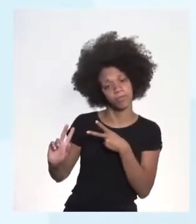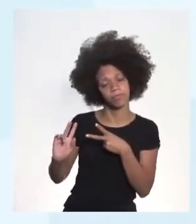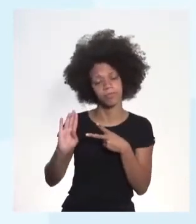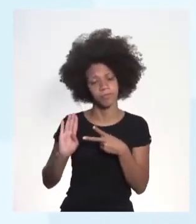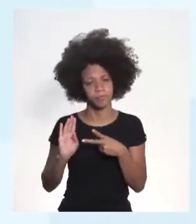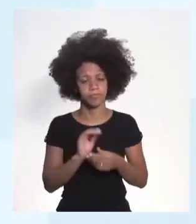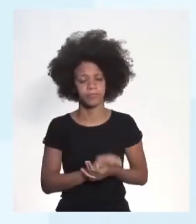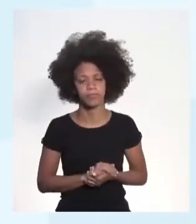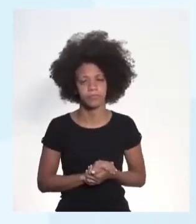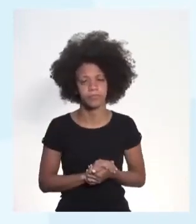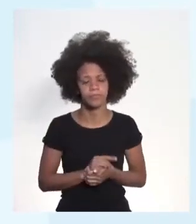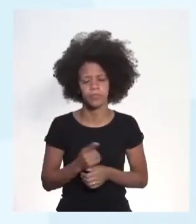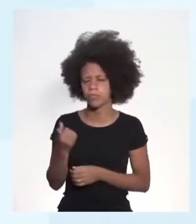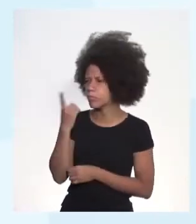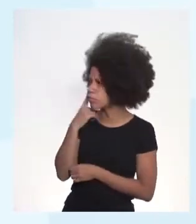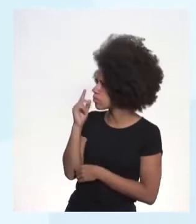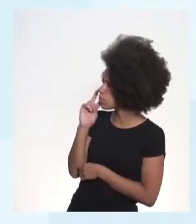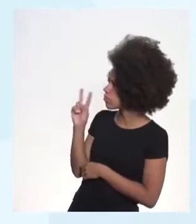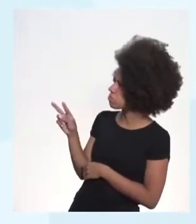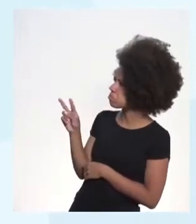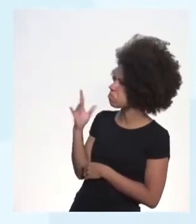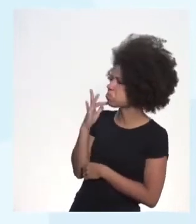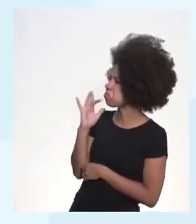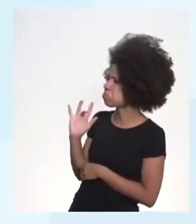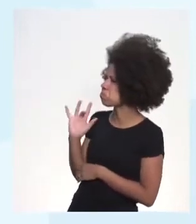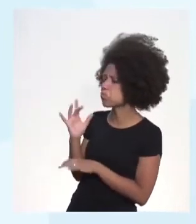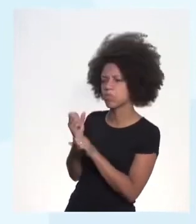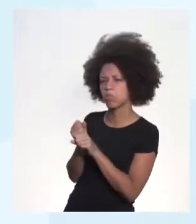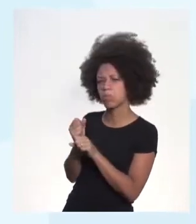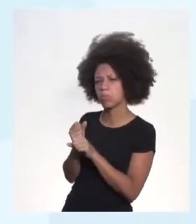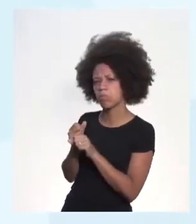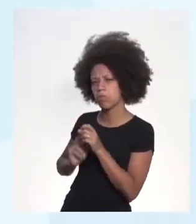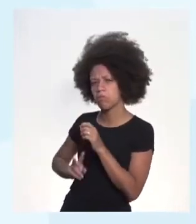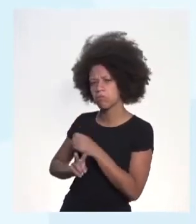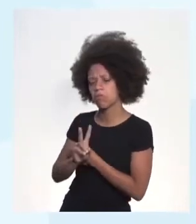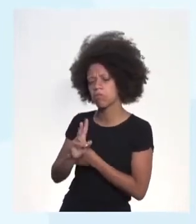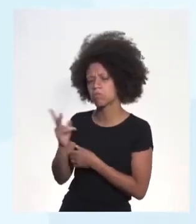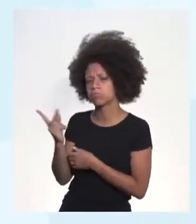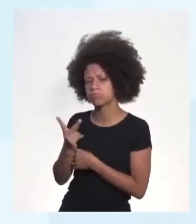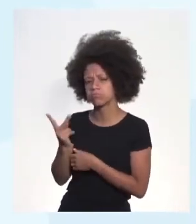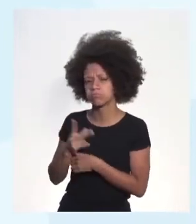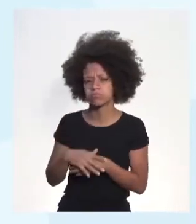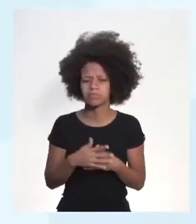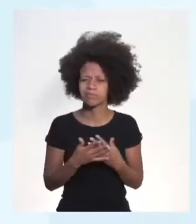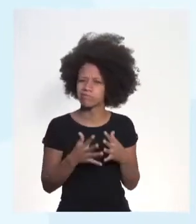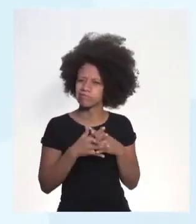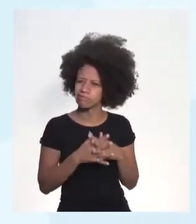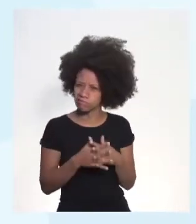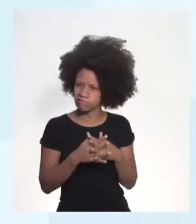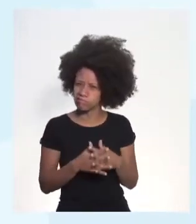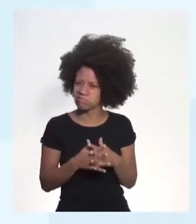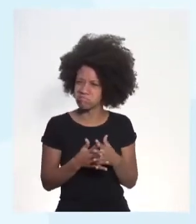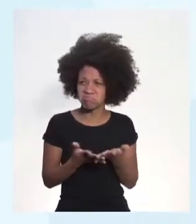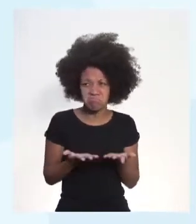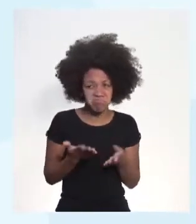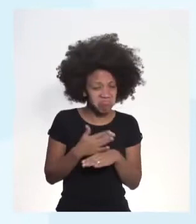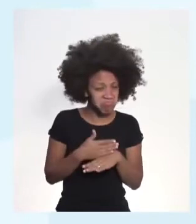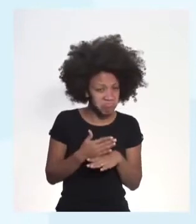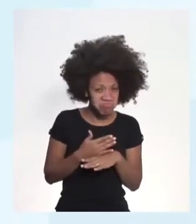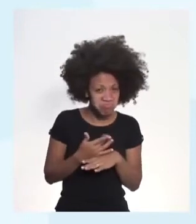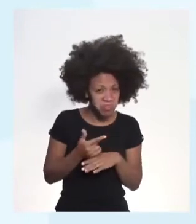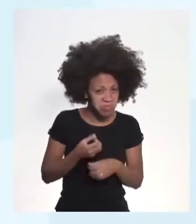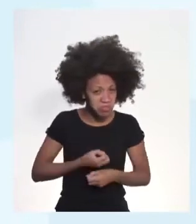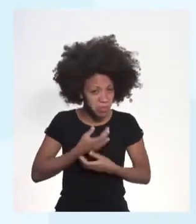expressão que olhando assim sem saber os valores de x e y fica uma coisa completamente vaga né